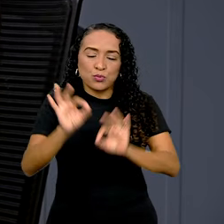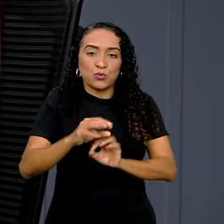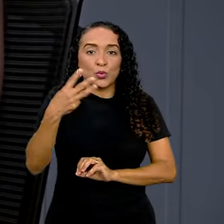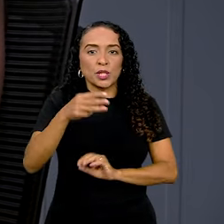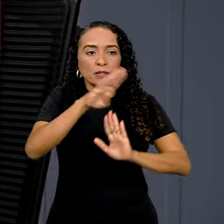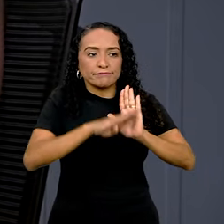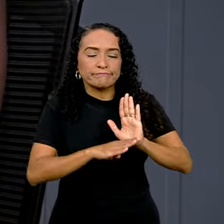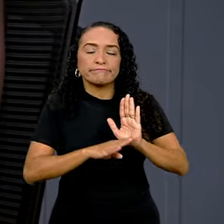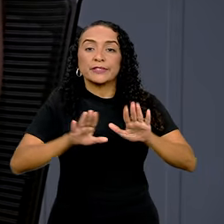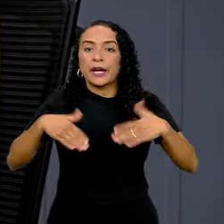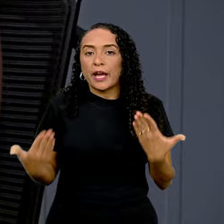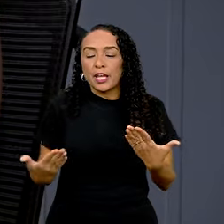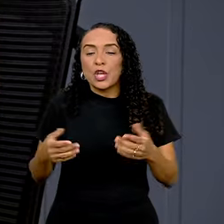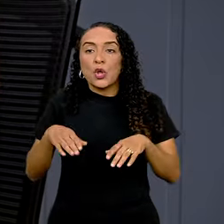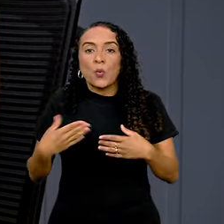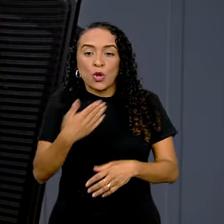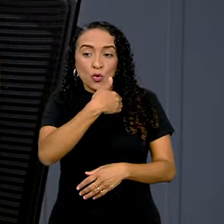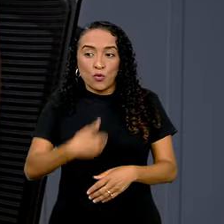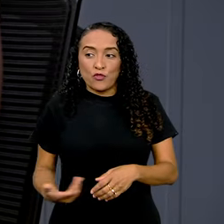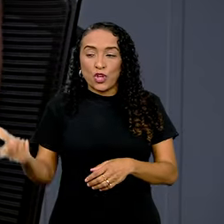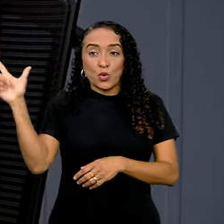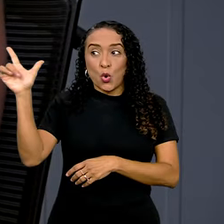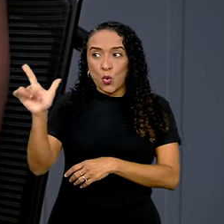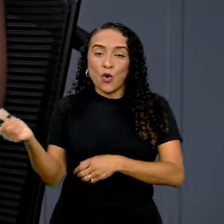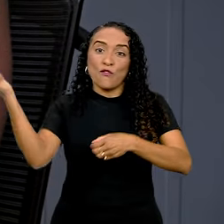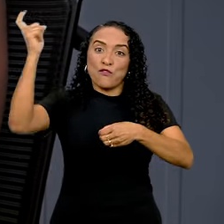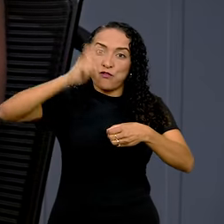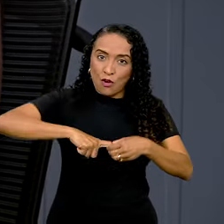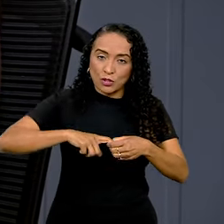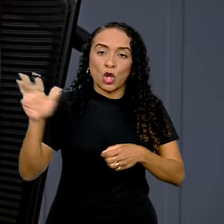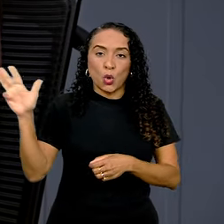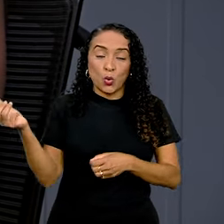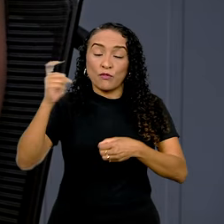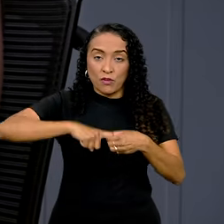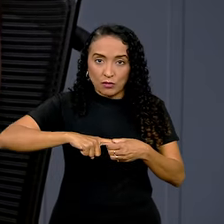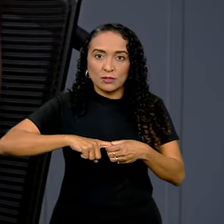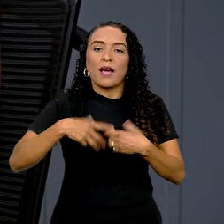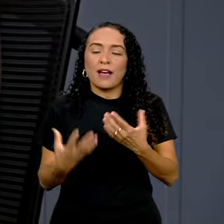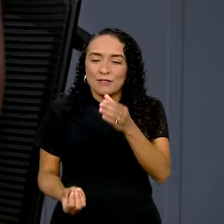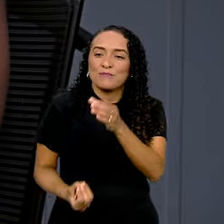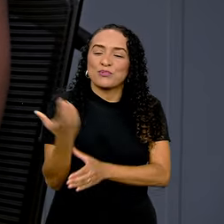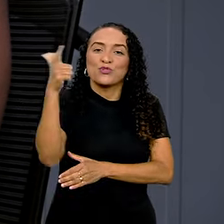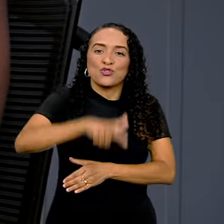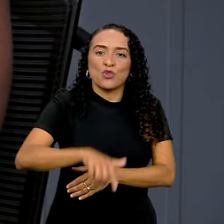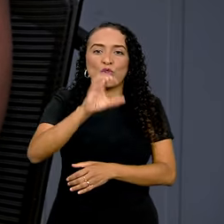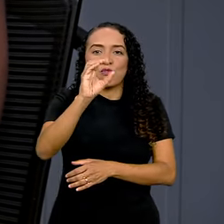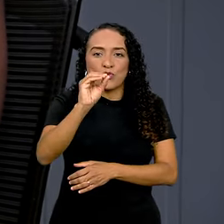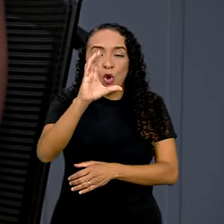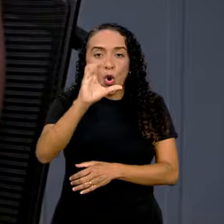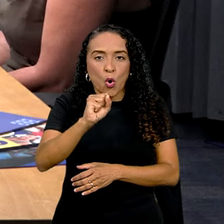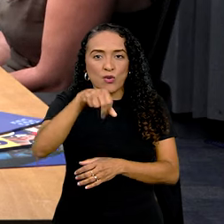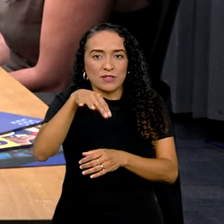plano E aí quando o governo Lula retoma ele retoma esse sistema né reinstalando conia eh